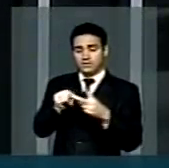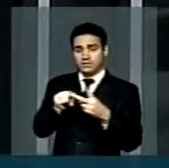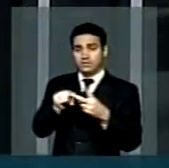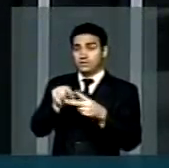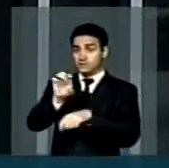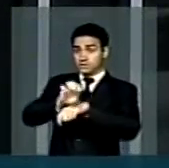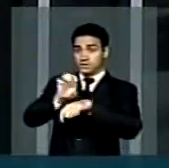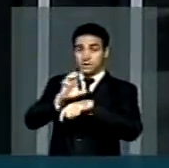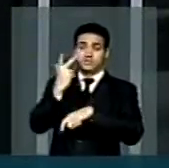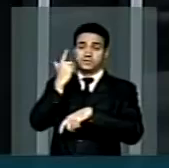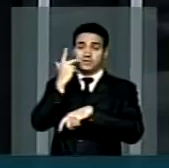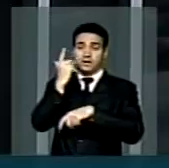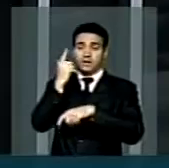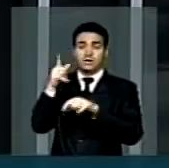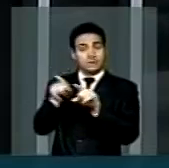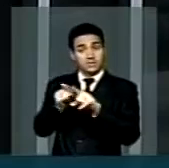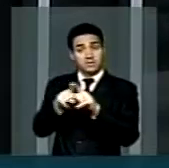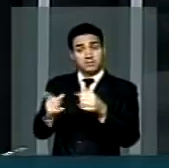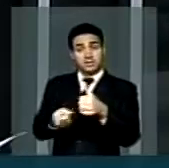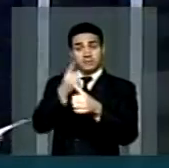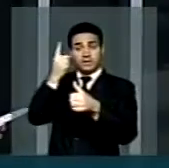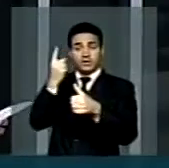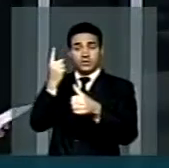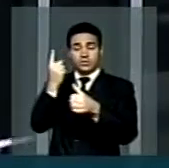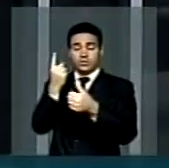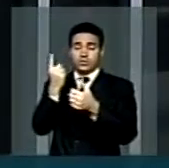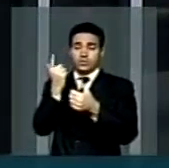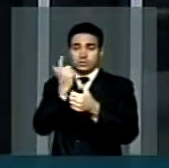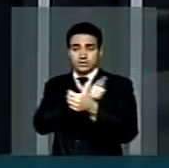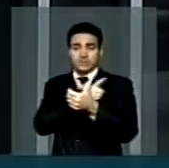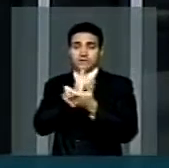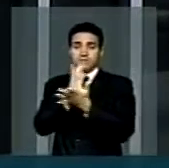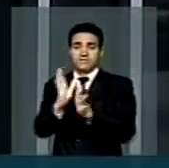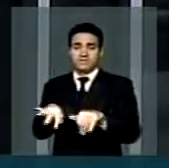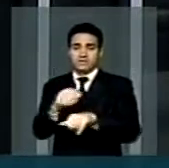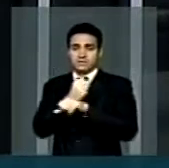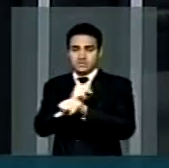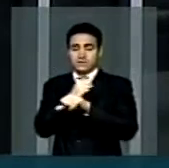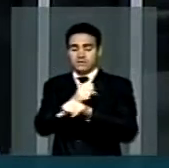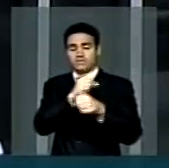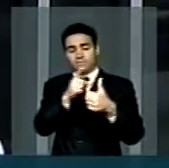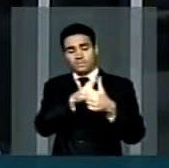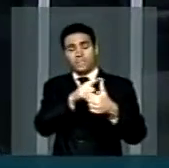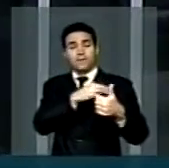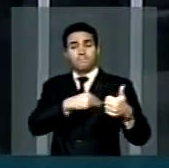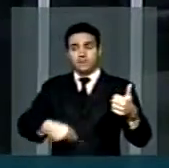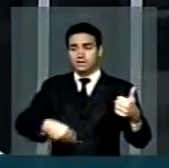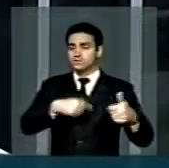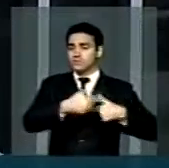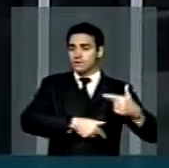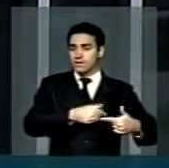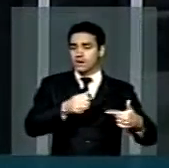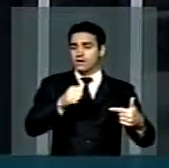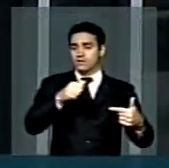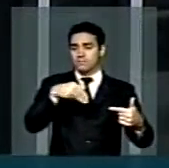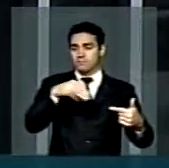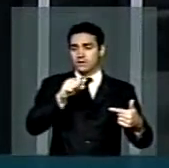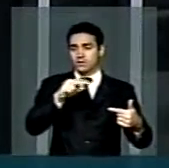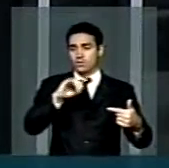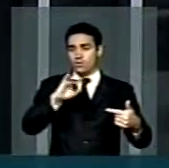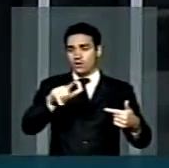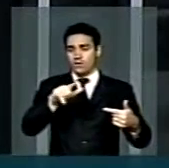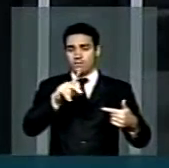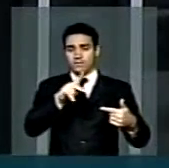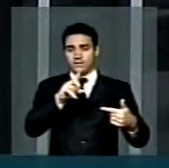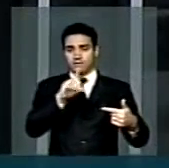do Ceará na abolição da escravatura. Quero saudar inicialmente o ministro do Trabalho e Emprego, Manuel Dias, nosso ministro